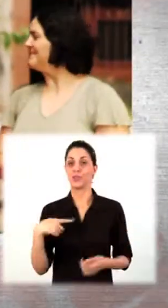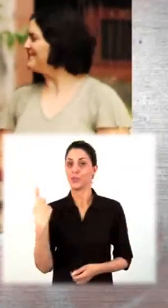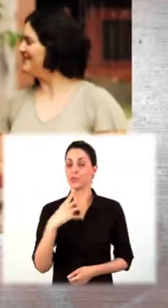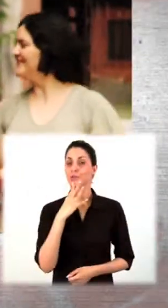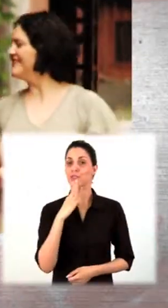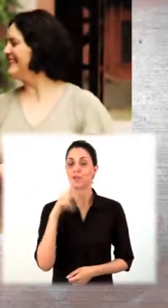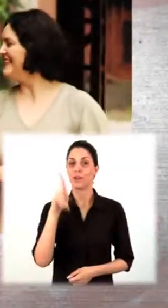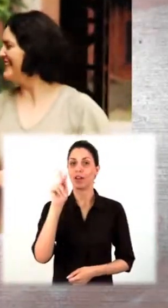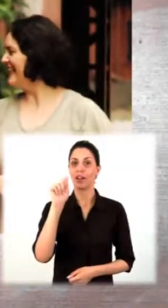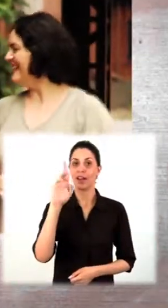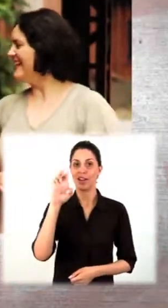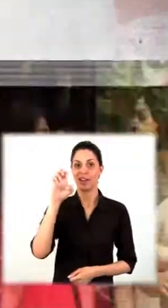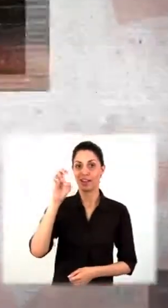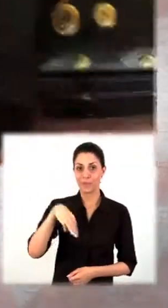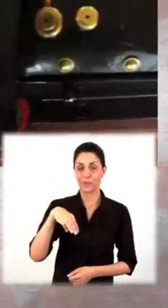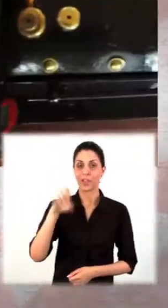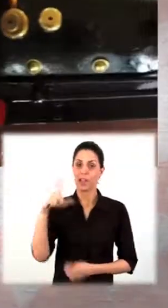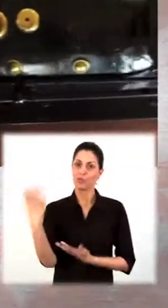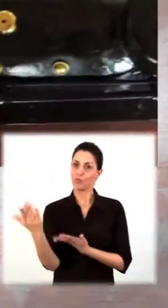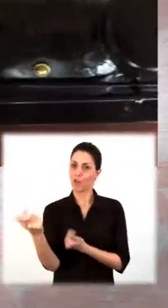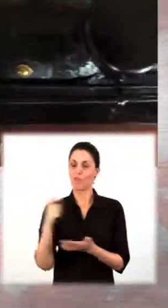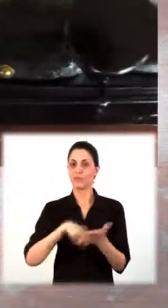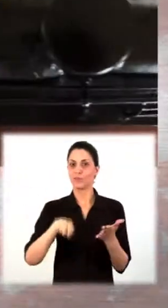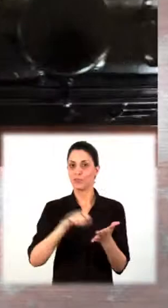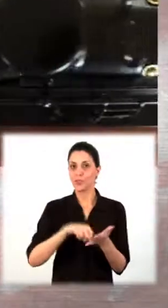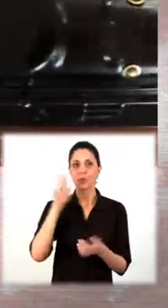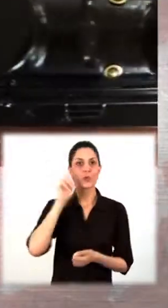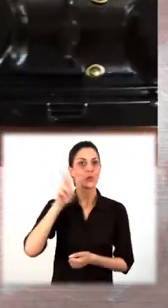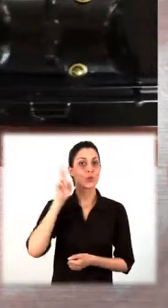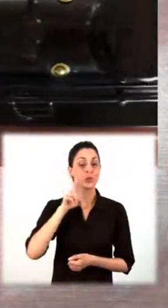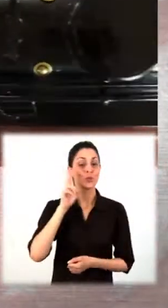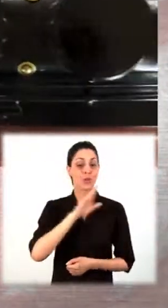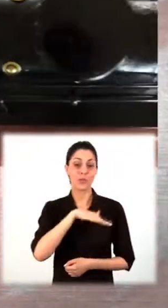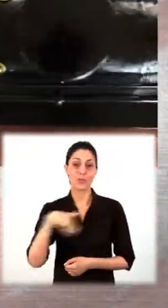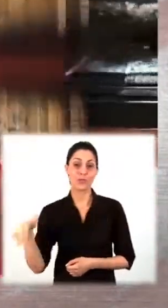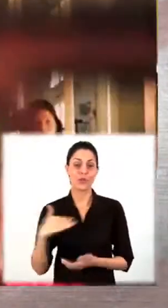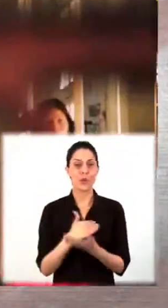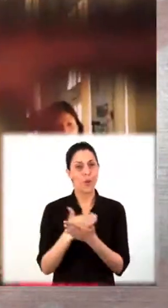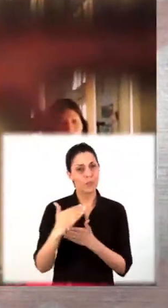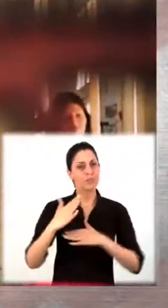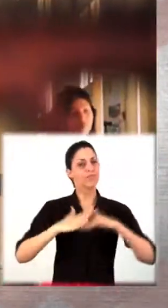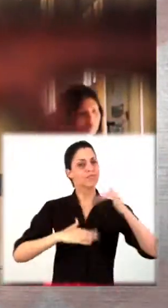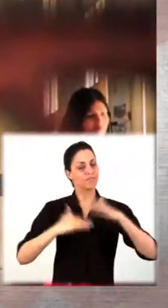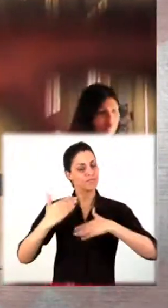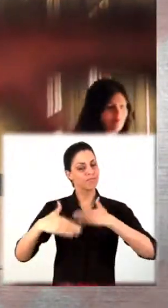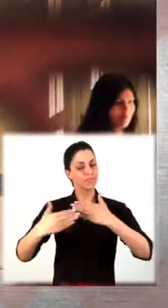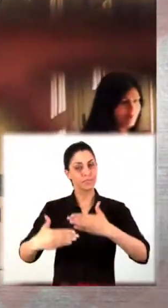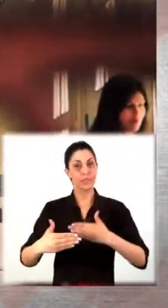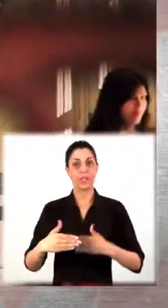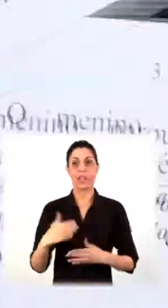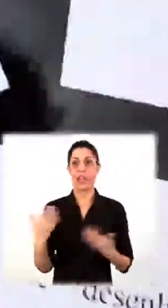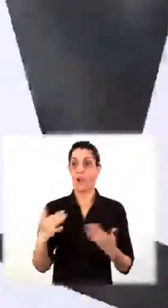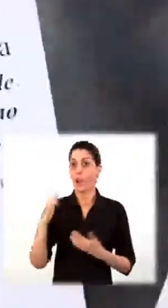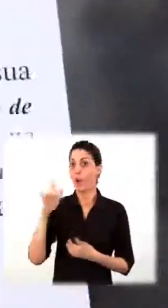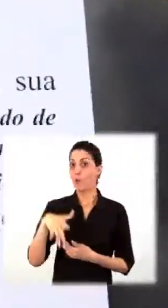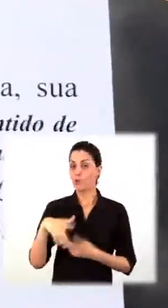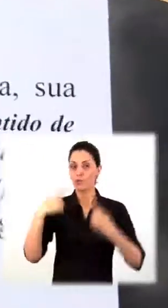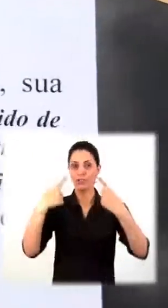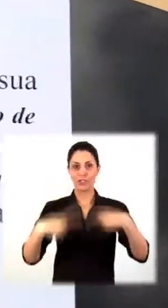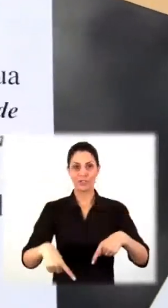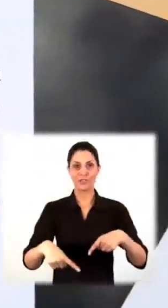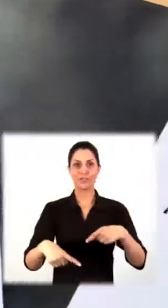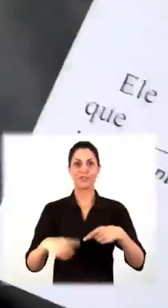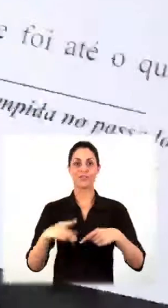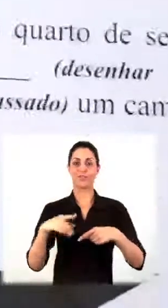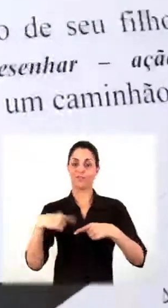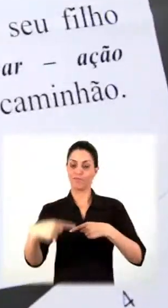Nossa convidada de hoje é a Karen. Ela é uma jovem escritora de histórias infantis que está começando sua carreira. Ela terá uma última tarefa